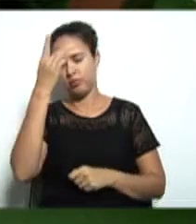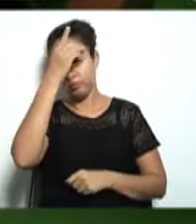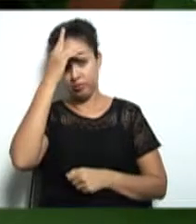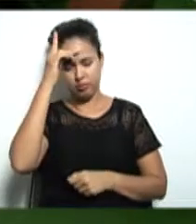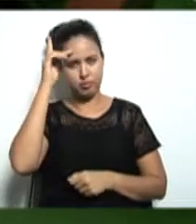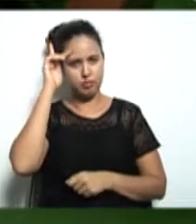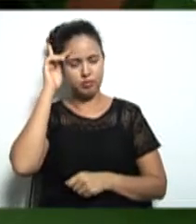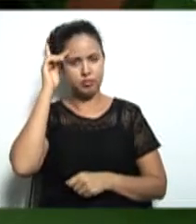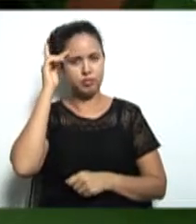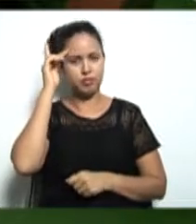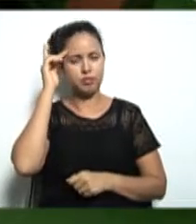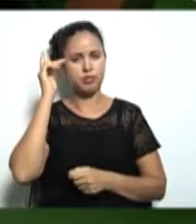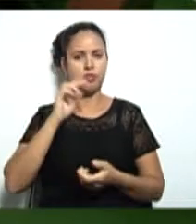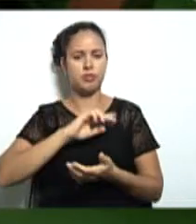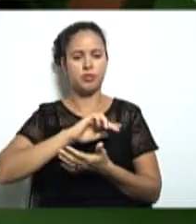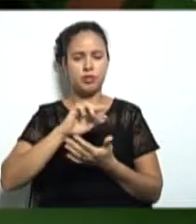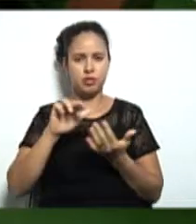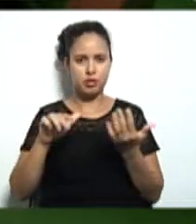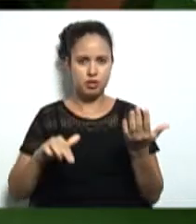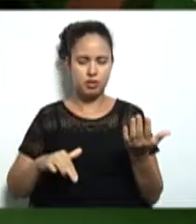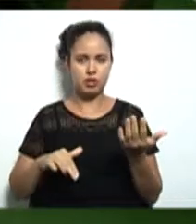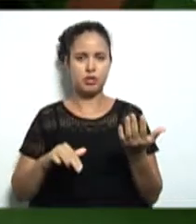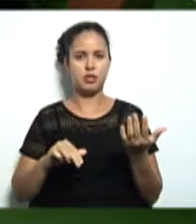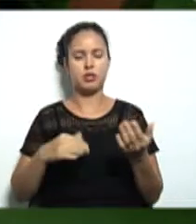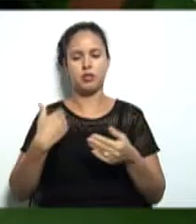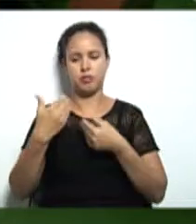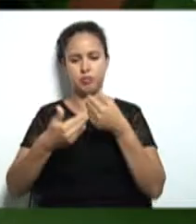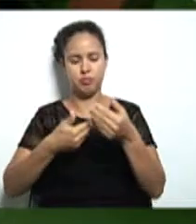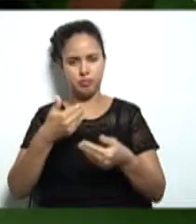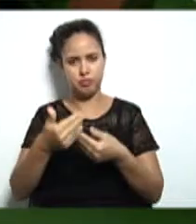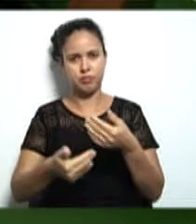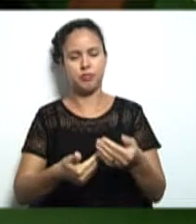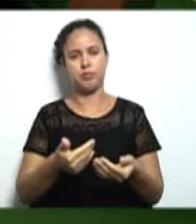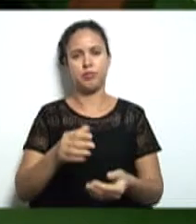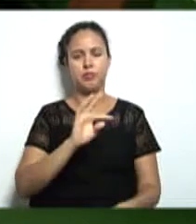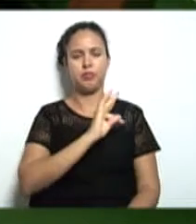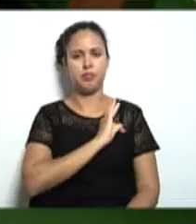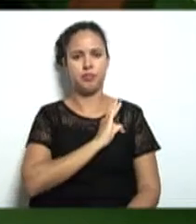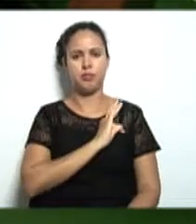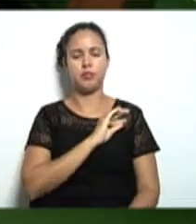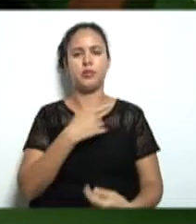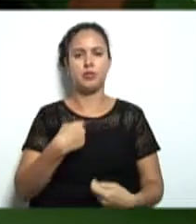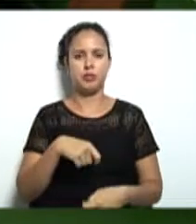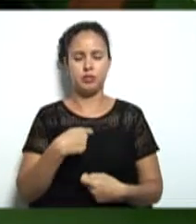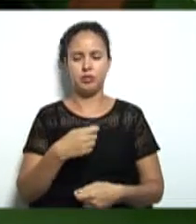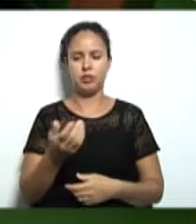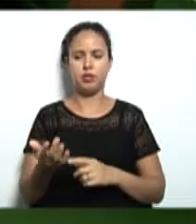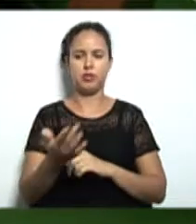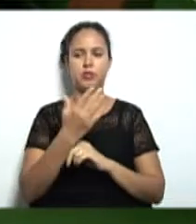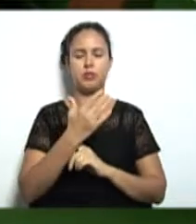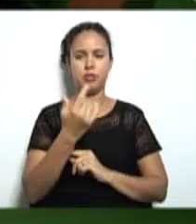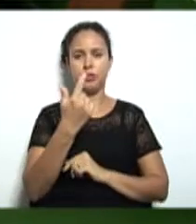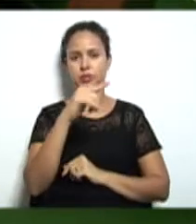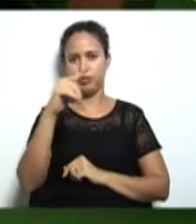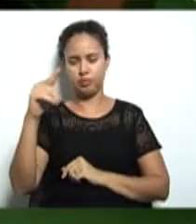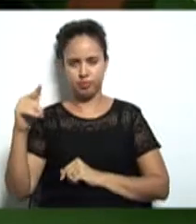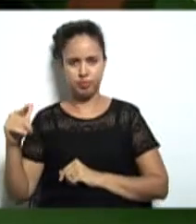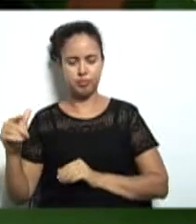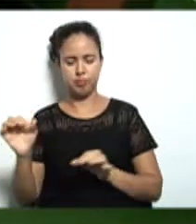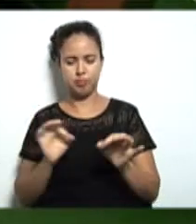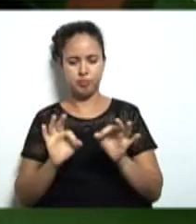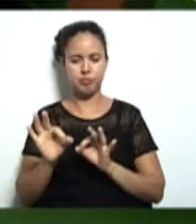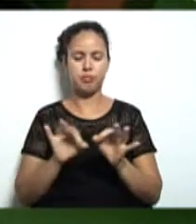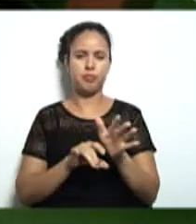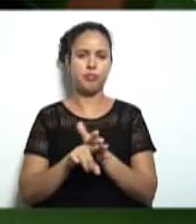sozinha que consegue desenvolver uma pesquisa ou desenvolver, né, uma técnica. Então precisa da colaboração de outros para organizar